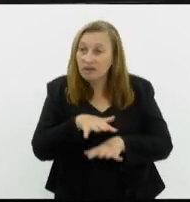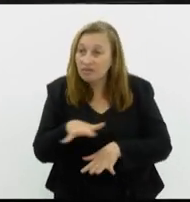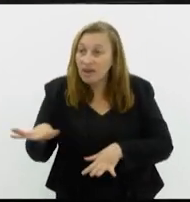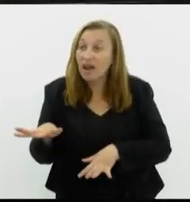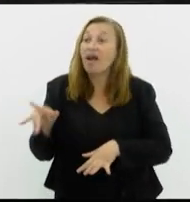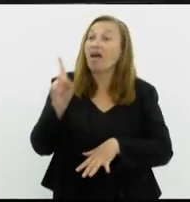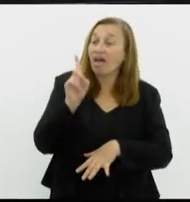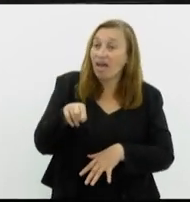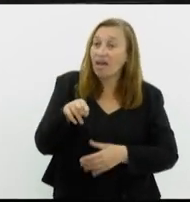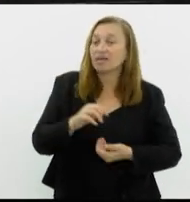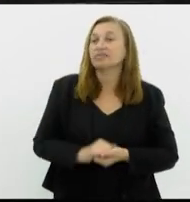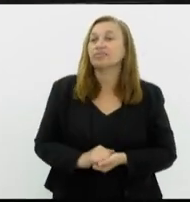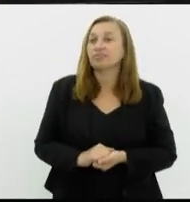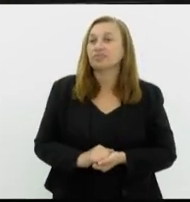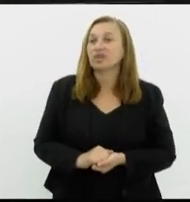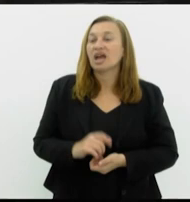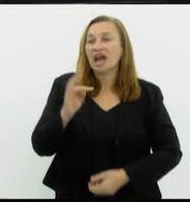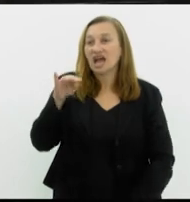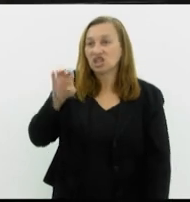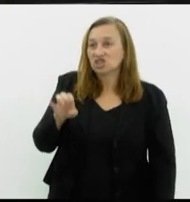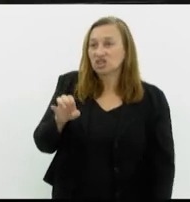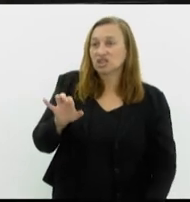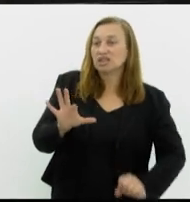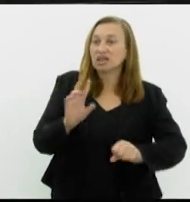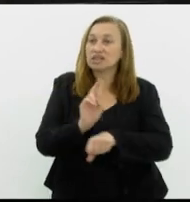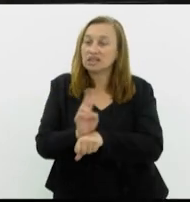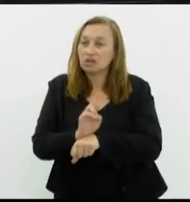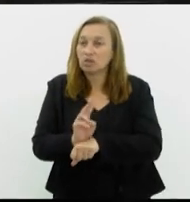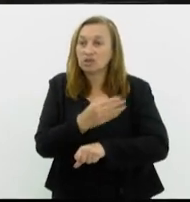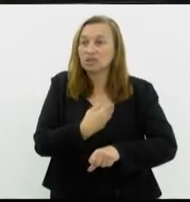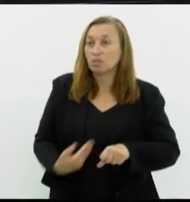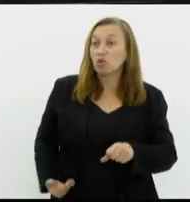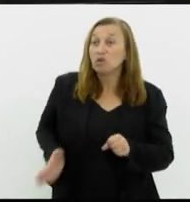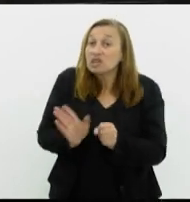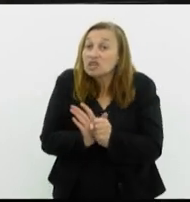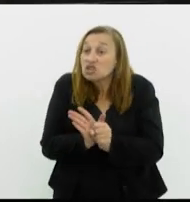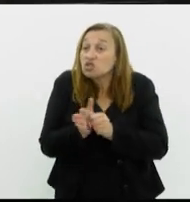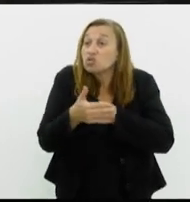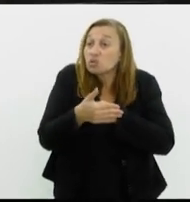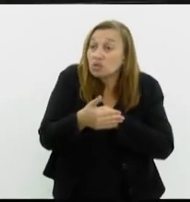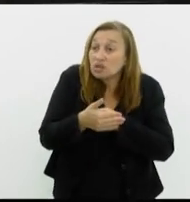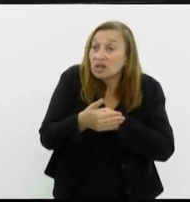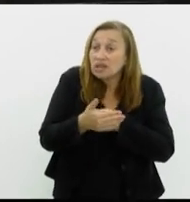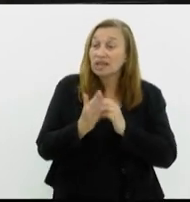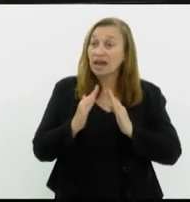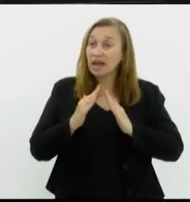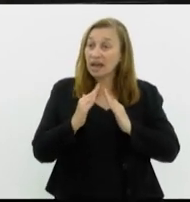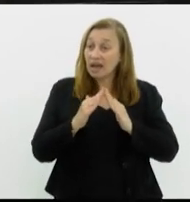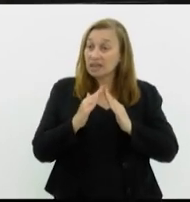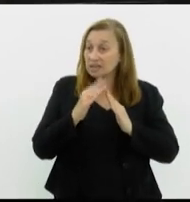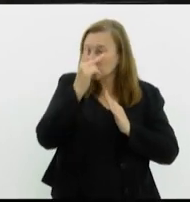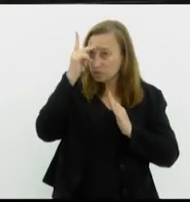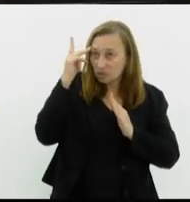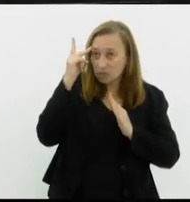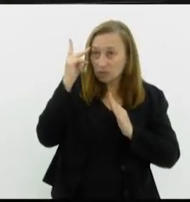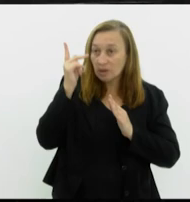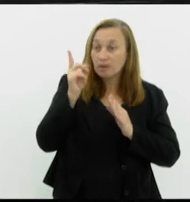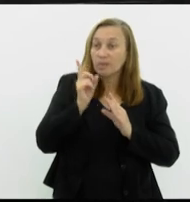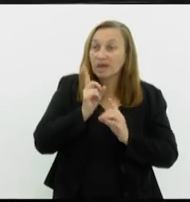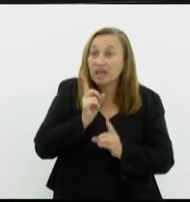exatamente agentes da segurança pública se esconderem na casa de moradores para tentar